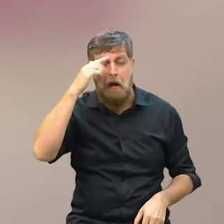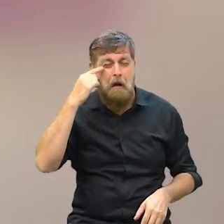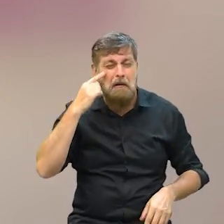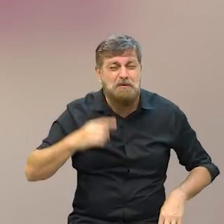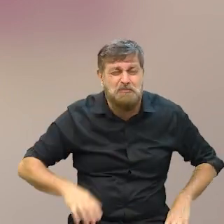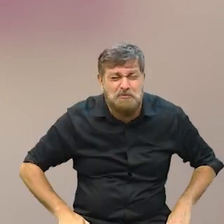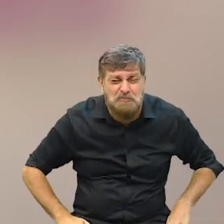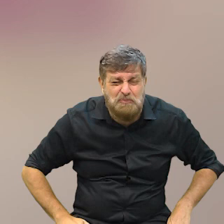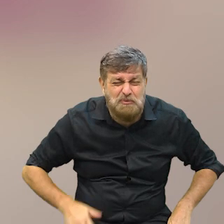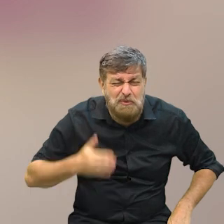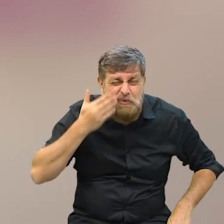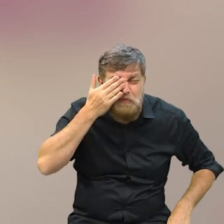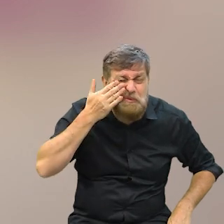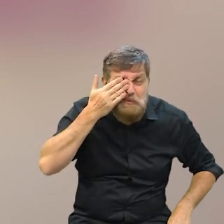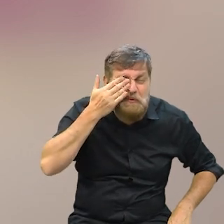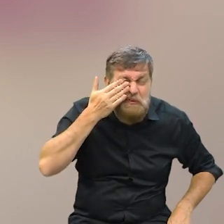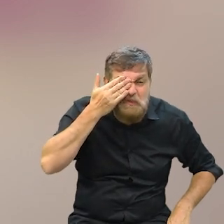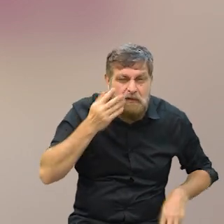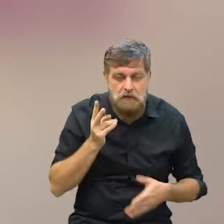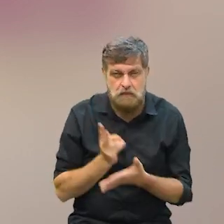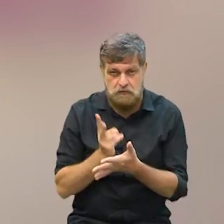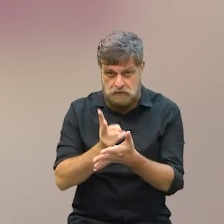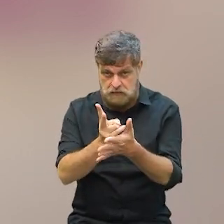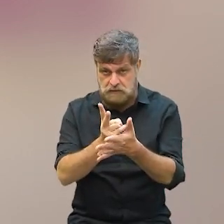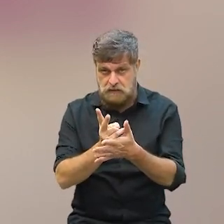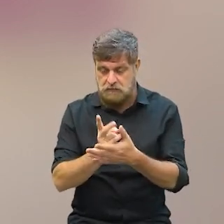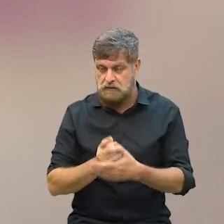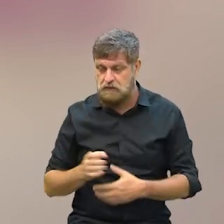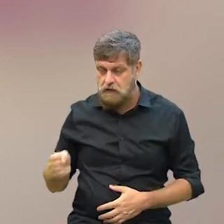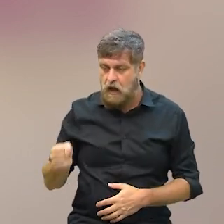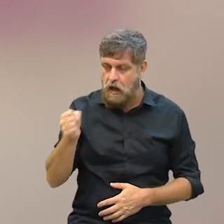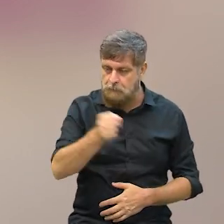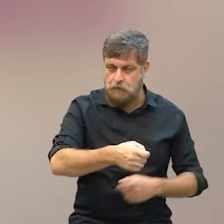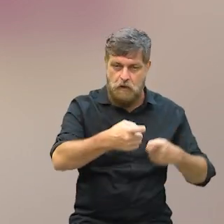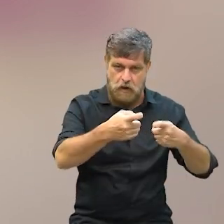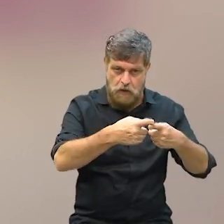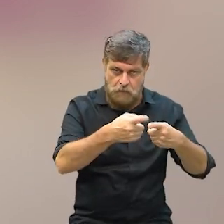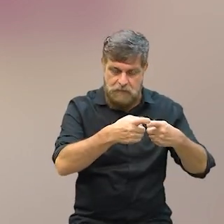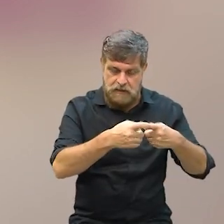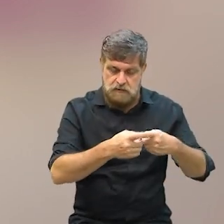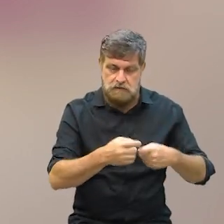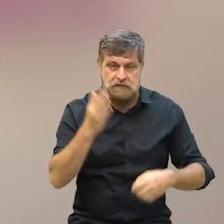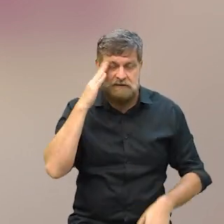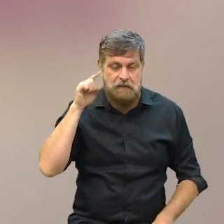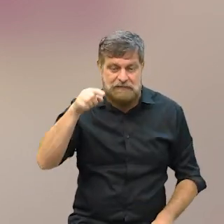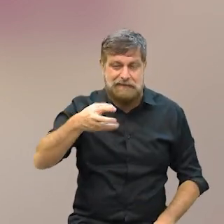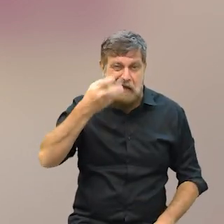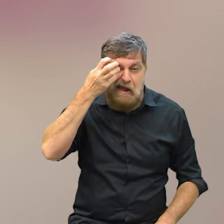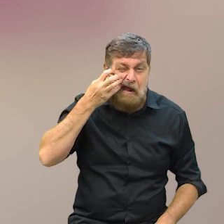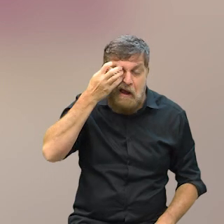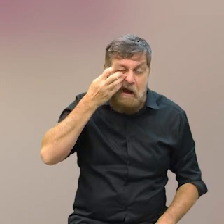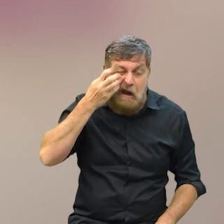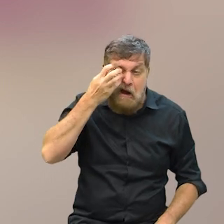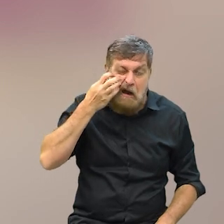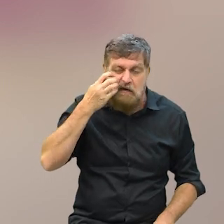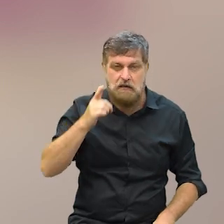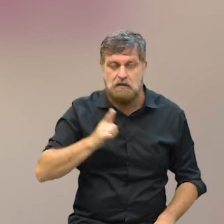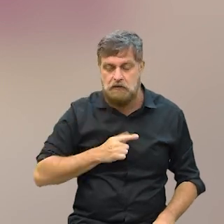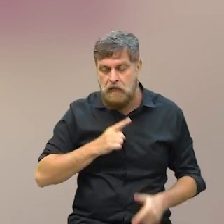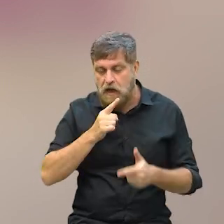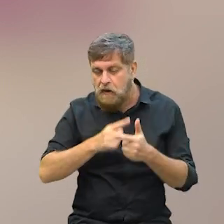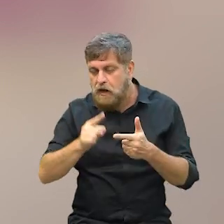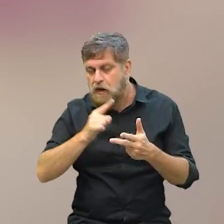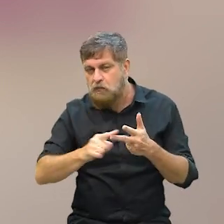apertando os olhinhos, criança coçando o olhinho, sempre, né, levar para ver se está com problema de alergia muito importante, ou se